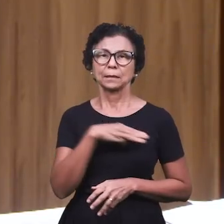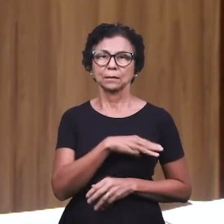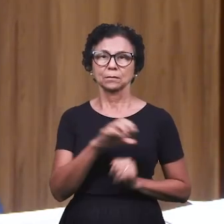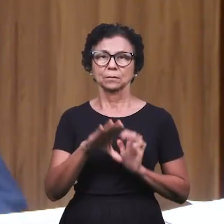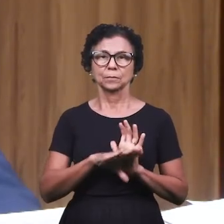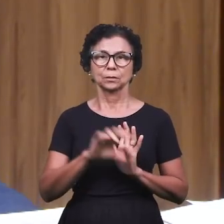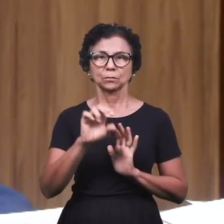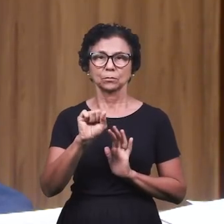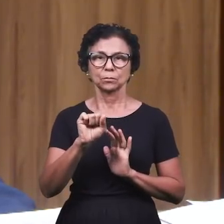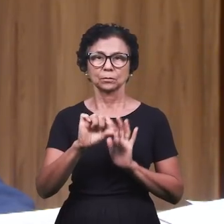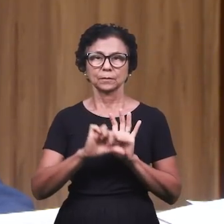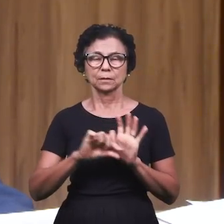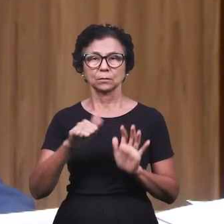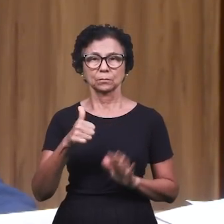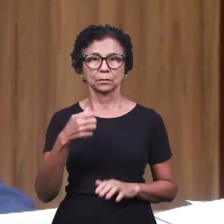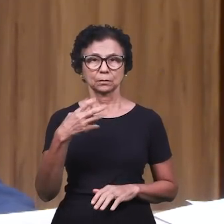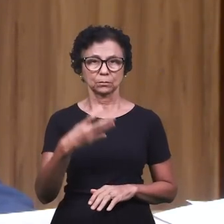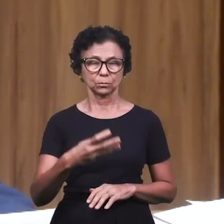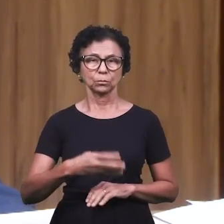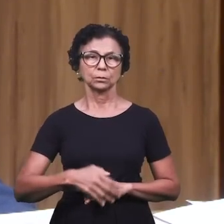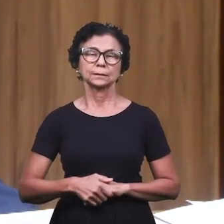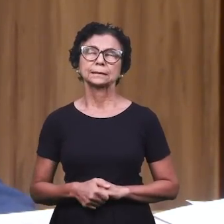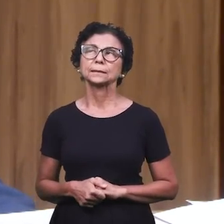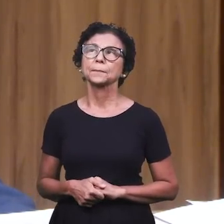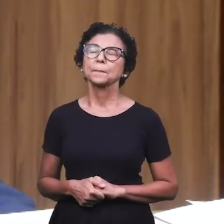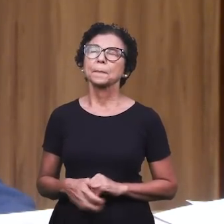8,14, e 1 Coríntios